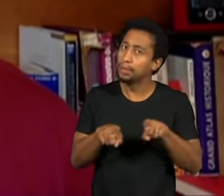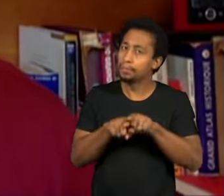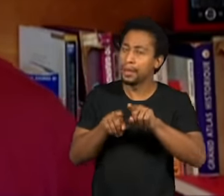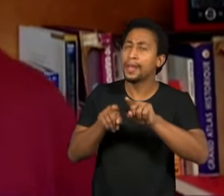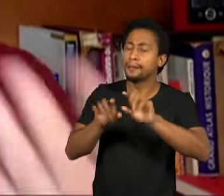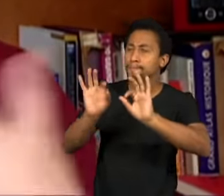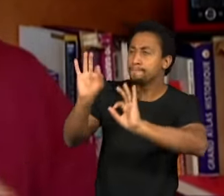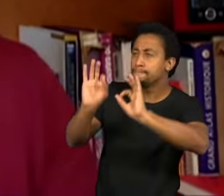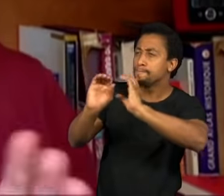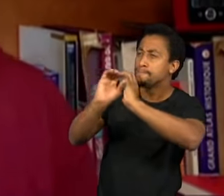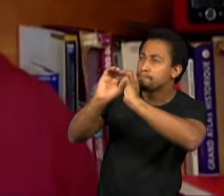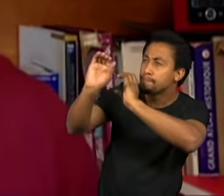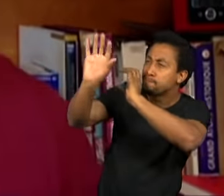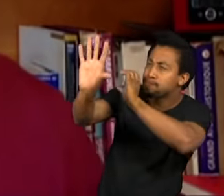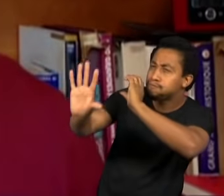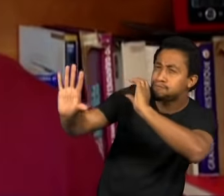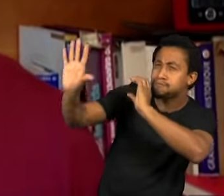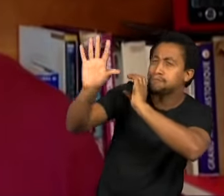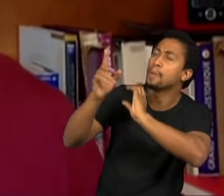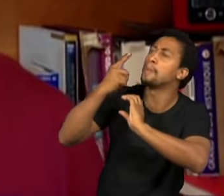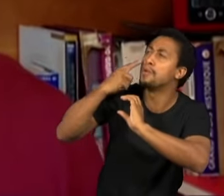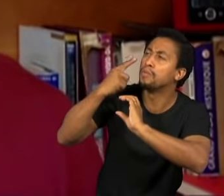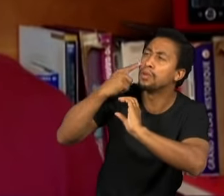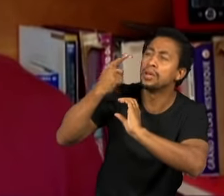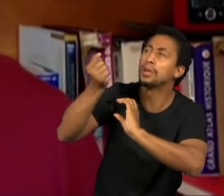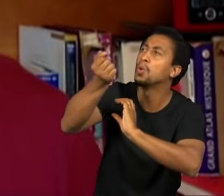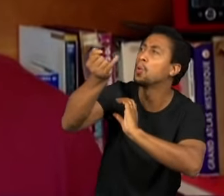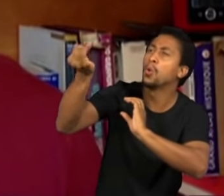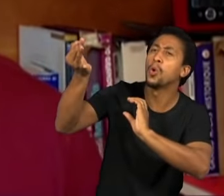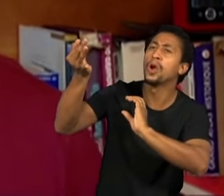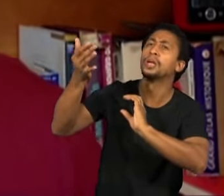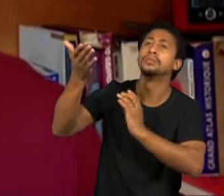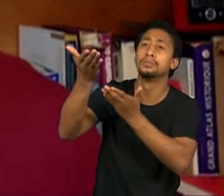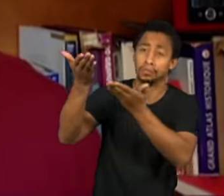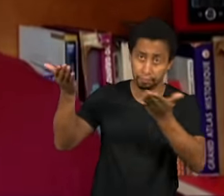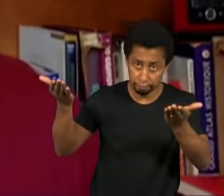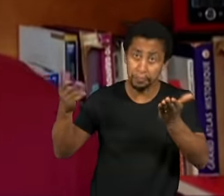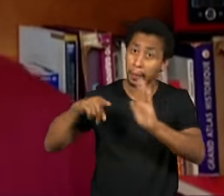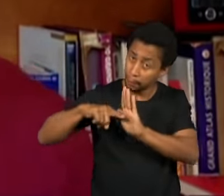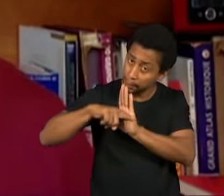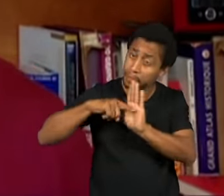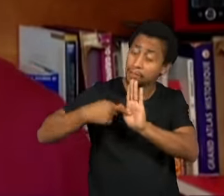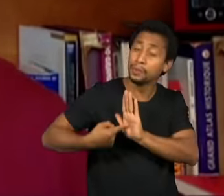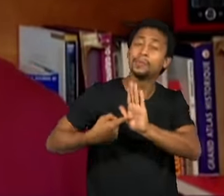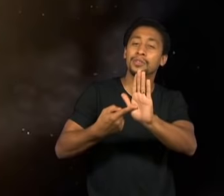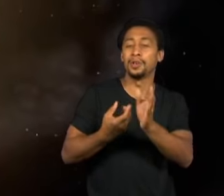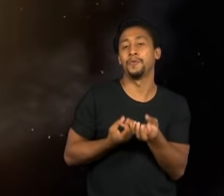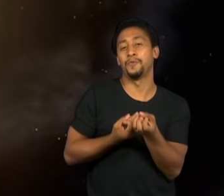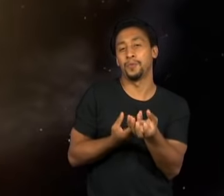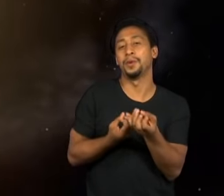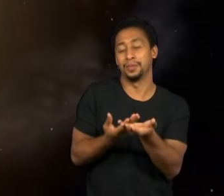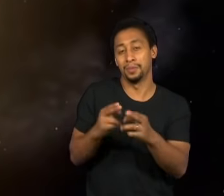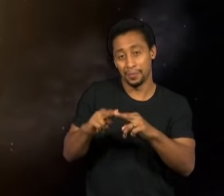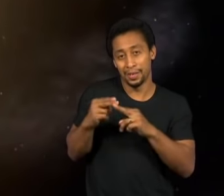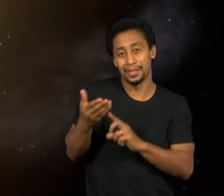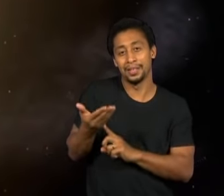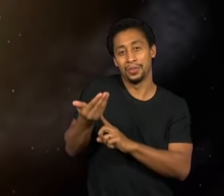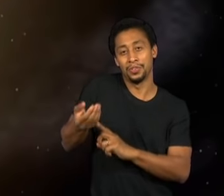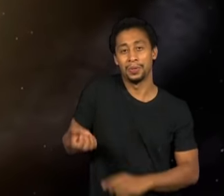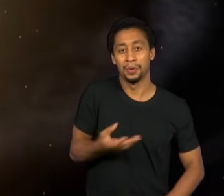espacial que são um bônus que a gente acaba ganhando junto com o esforço dessa tecnologia em particular.